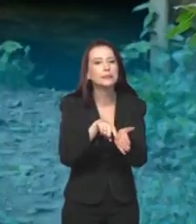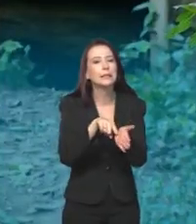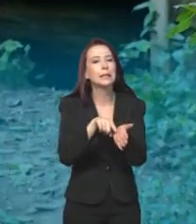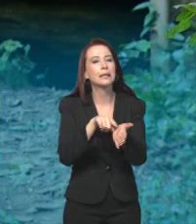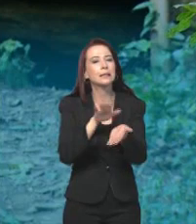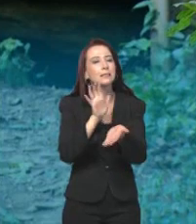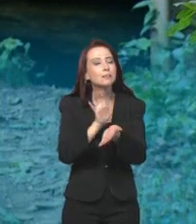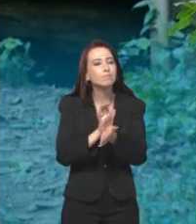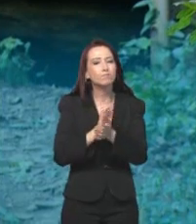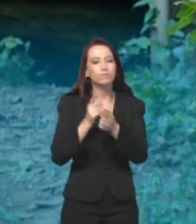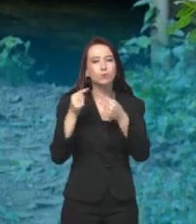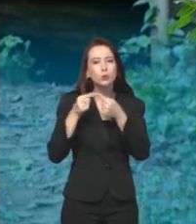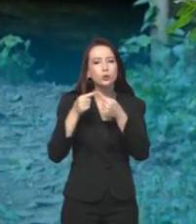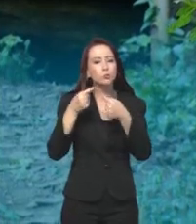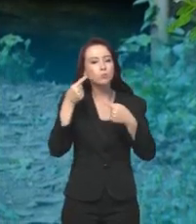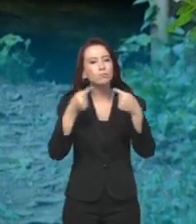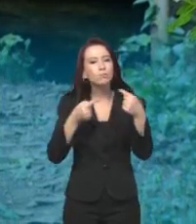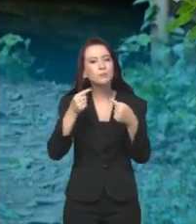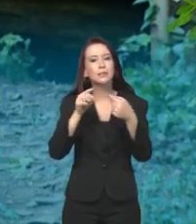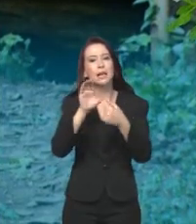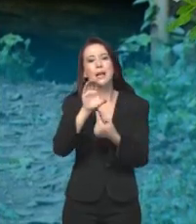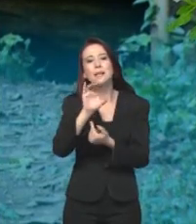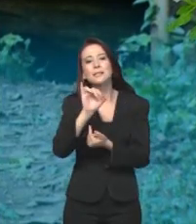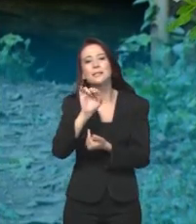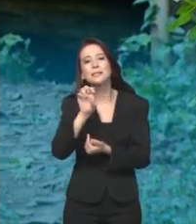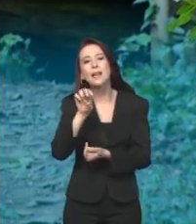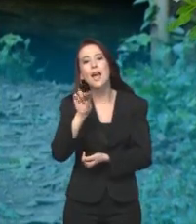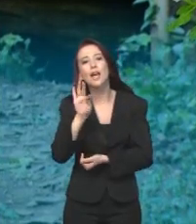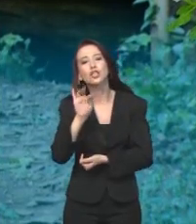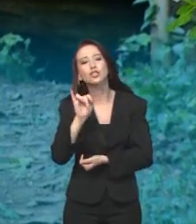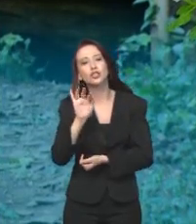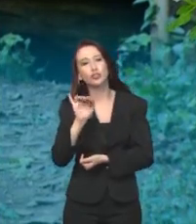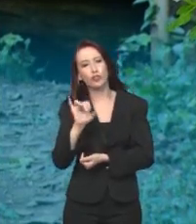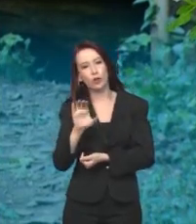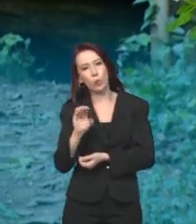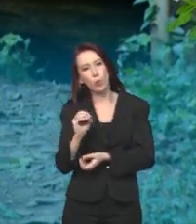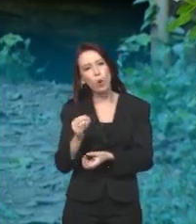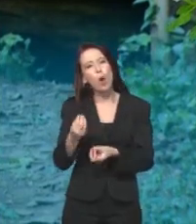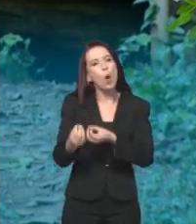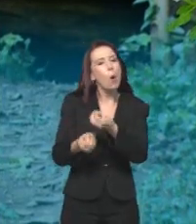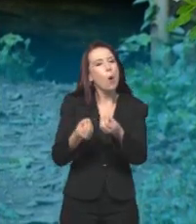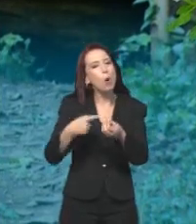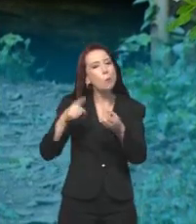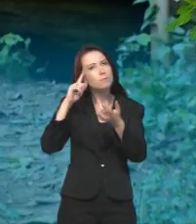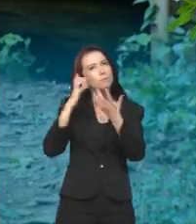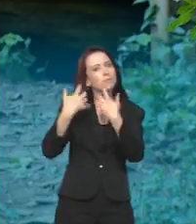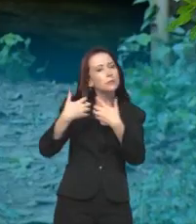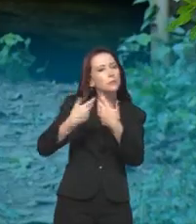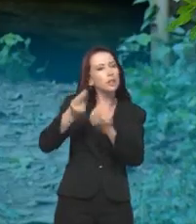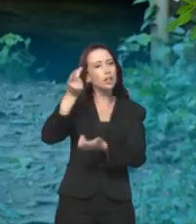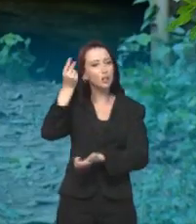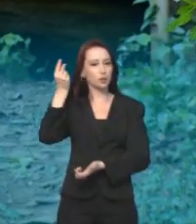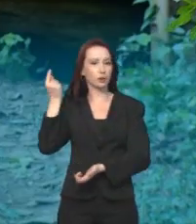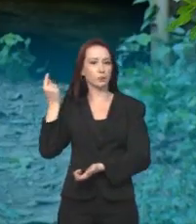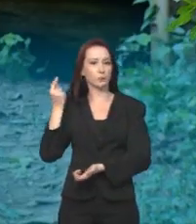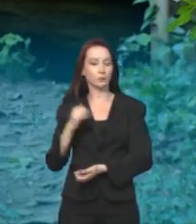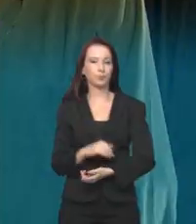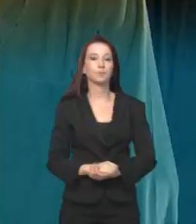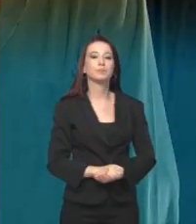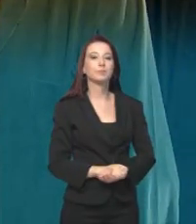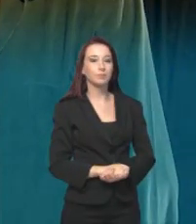e também um símbolo das discussões científicas que se tinham na época em relação à antiguidade do